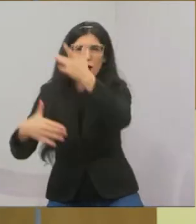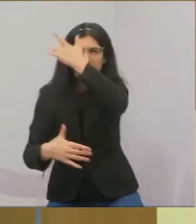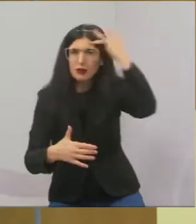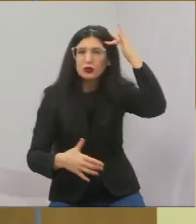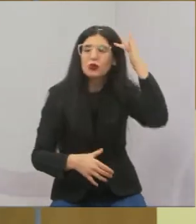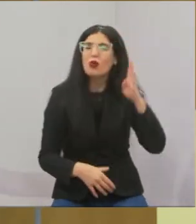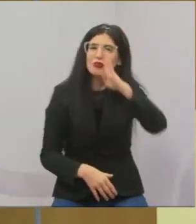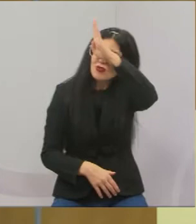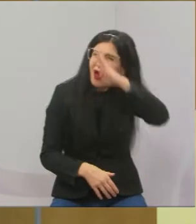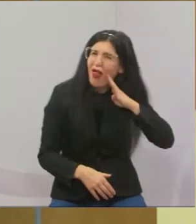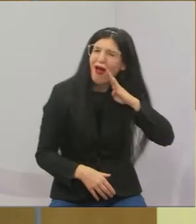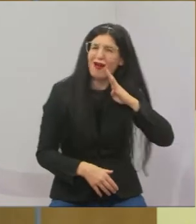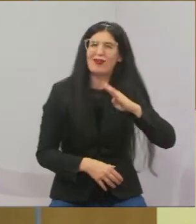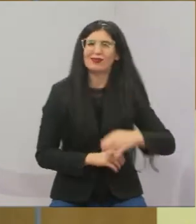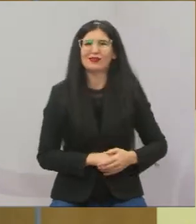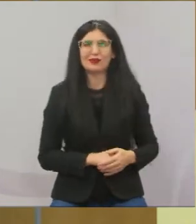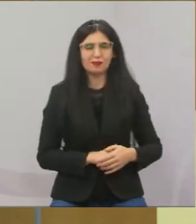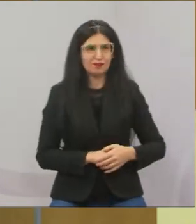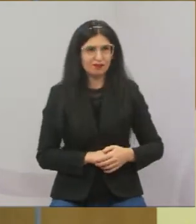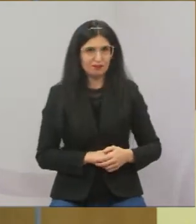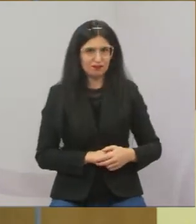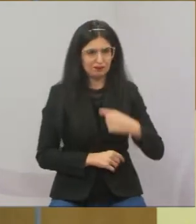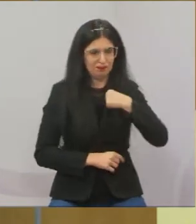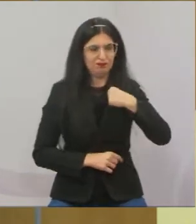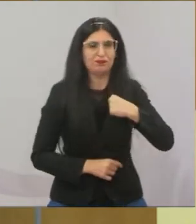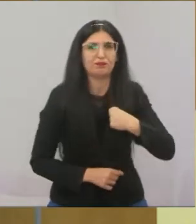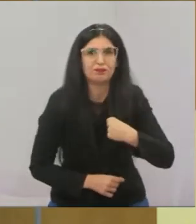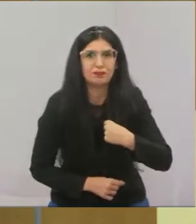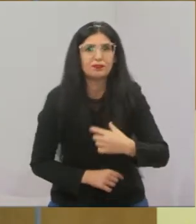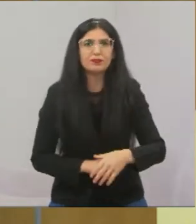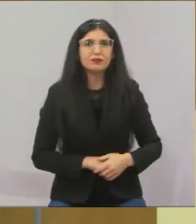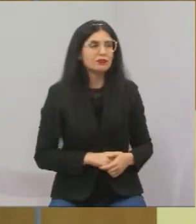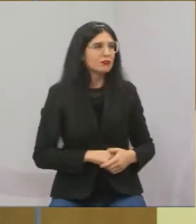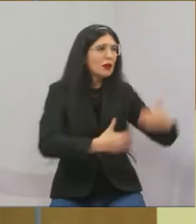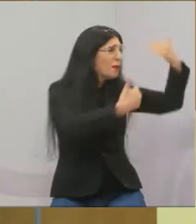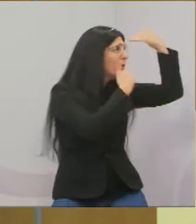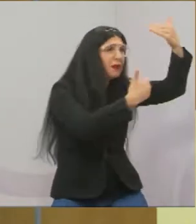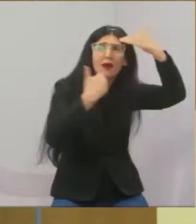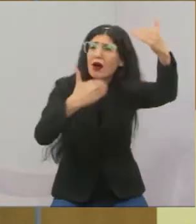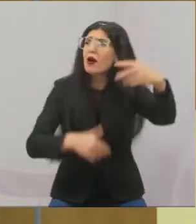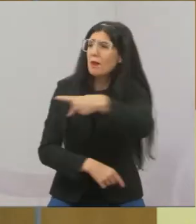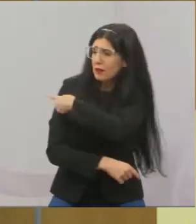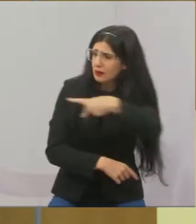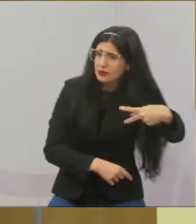Antes eu tenho que fazer um agradecimento, né? Agradecer ao presidente dessa casa,